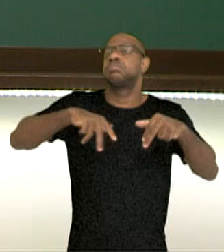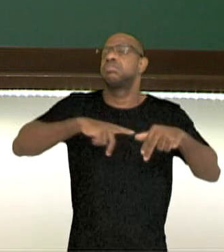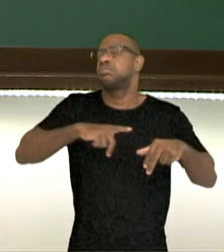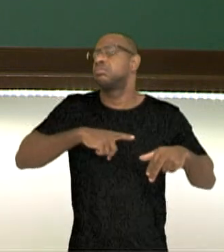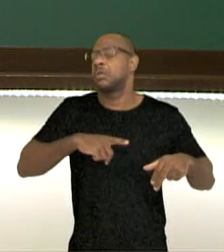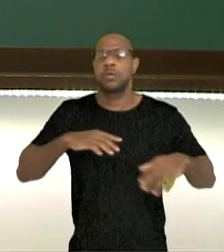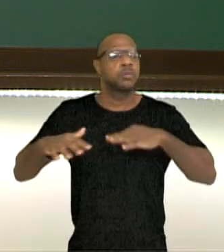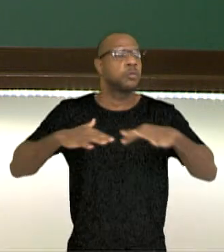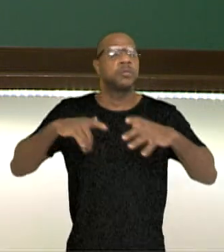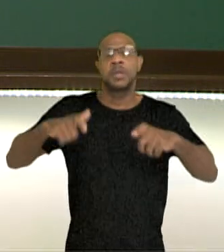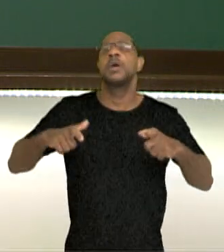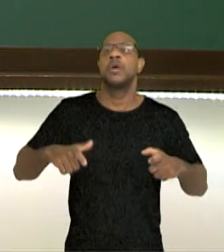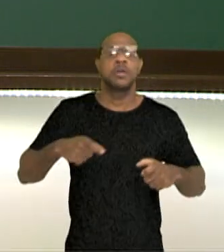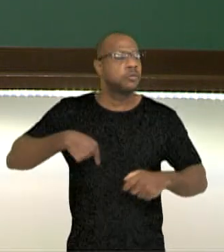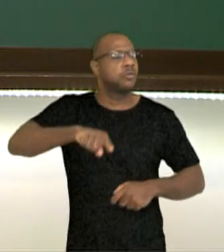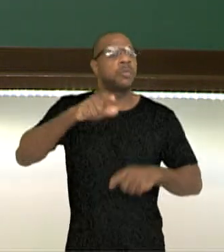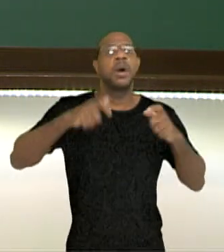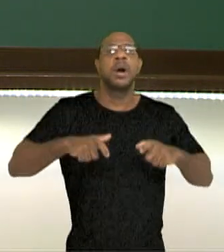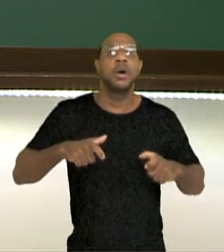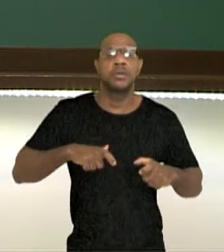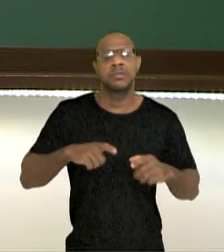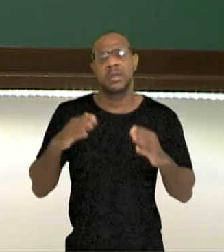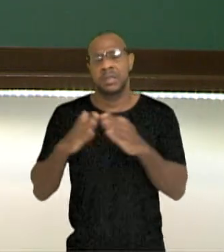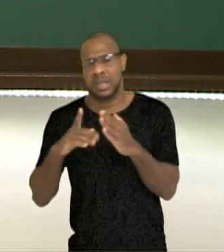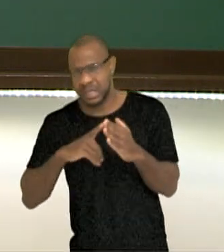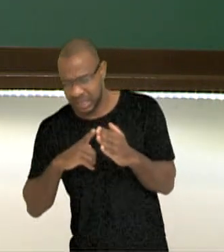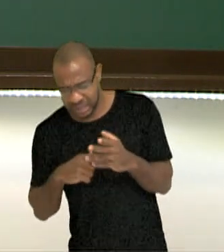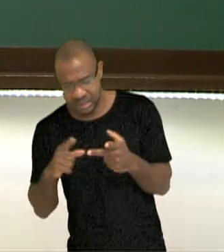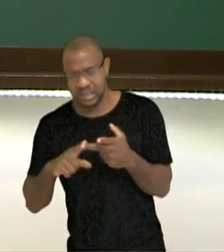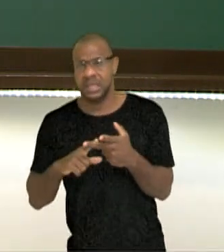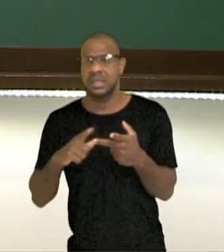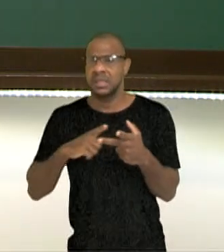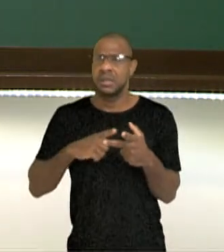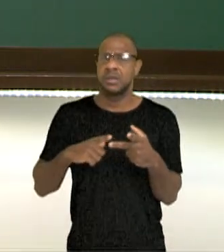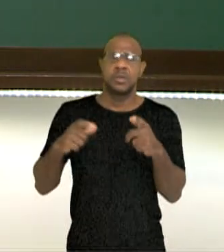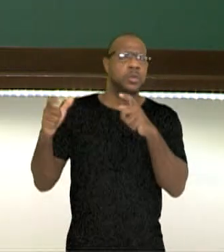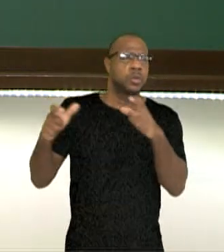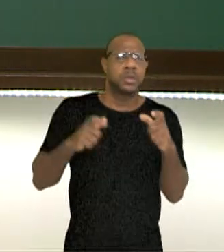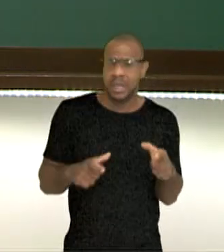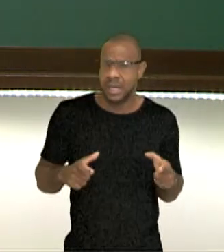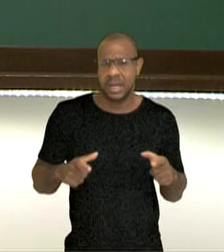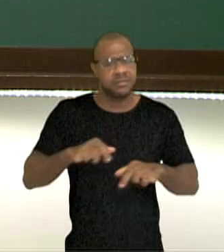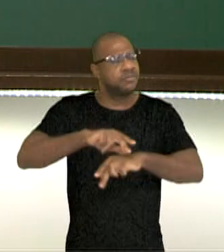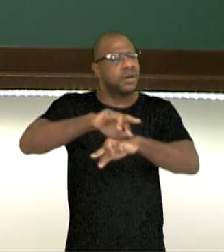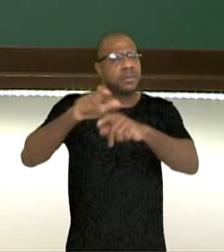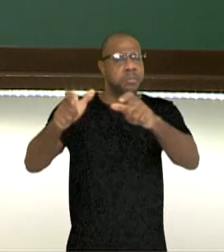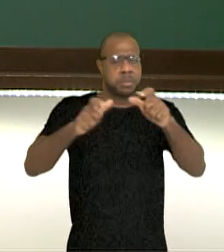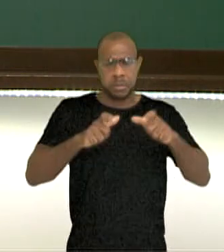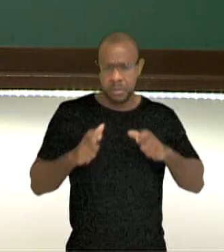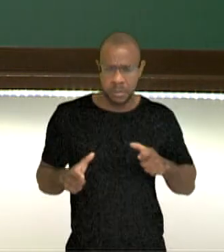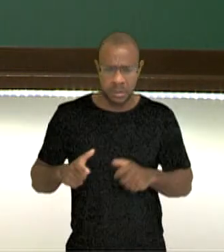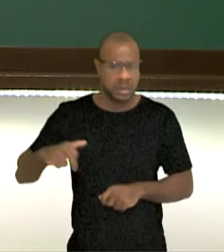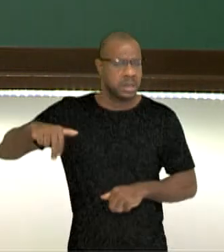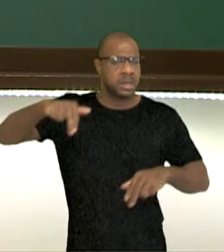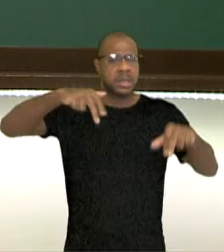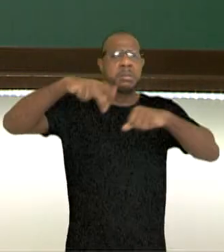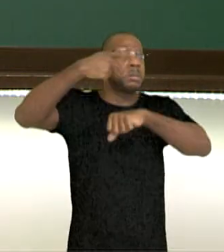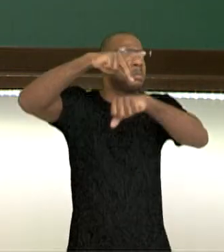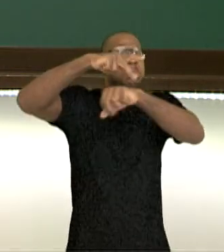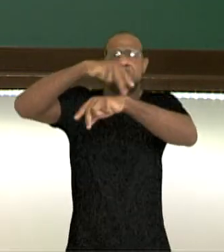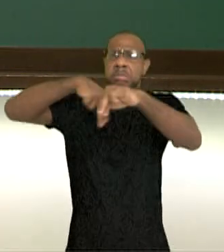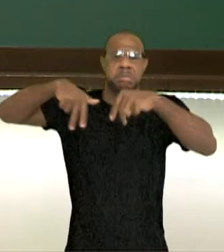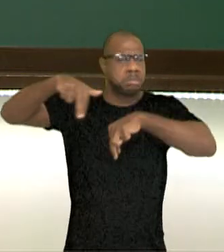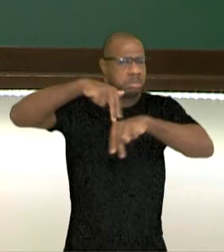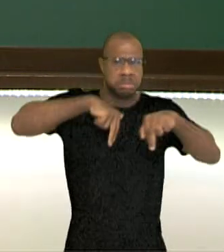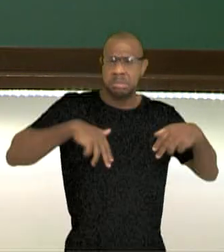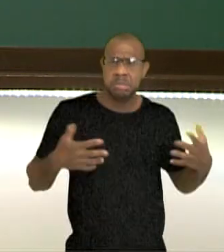Onde que eles vão? Eles estão em uma casa, estão em vários espaços, andam pelo país inteiro.